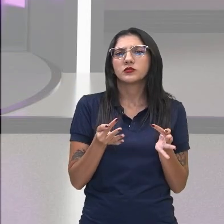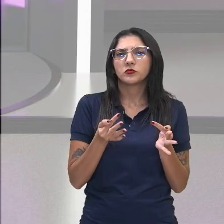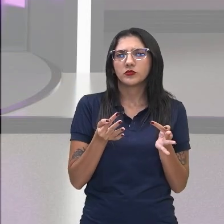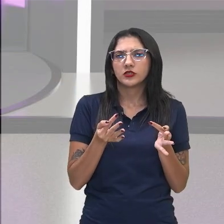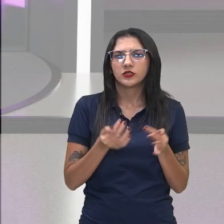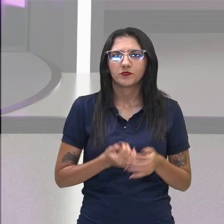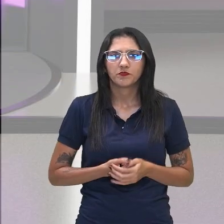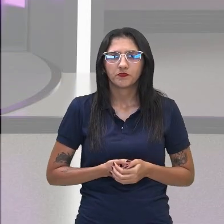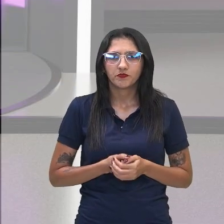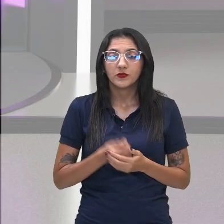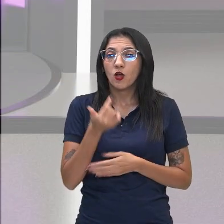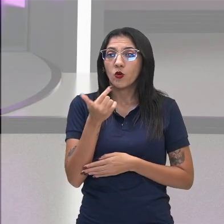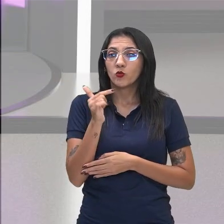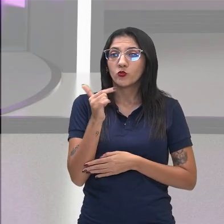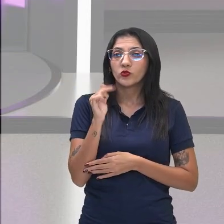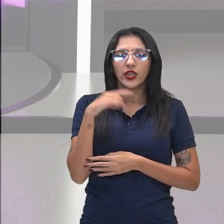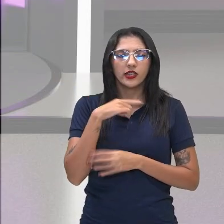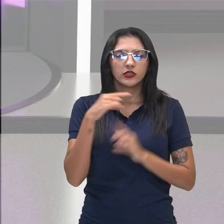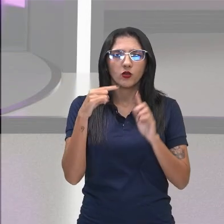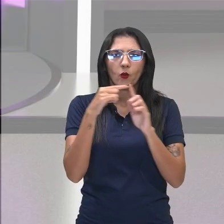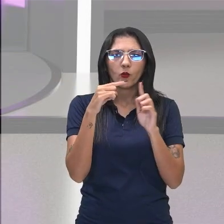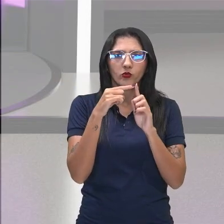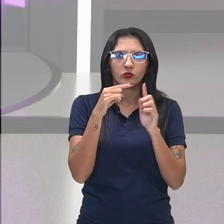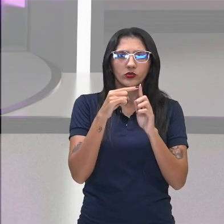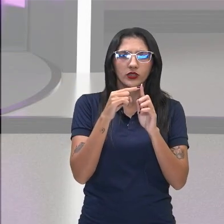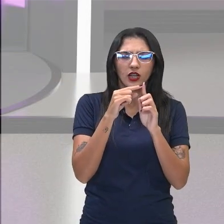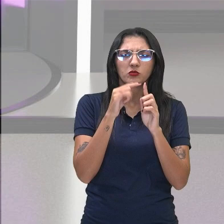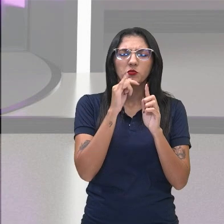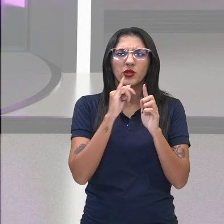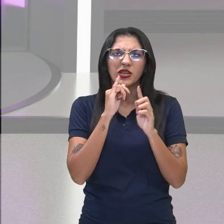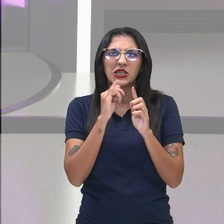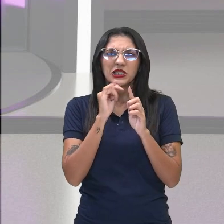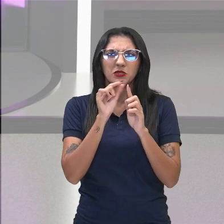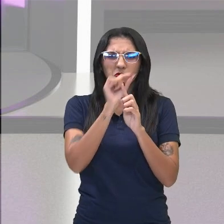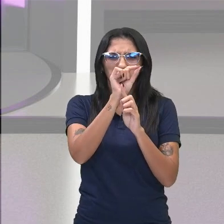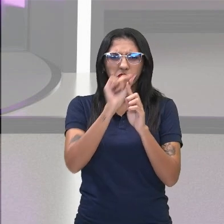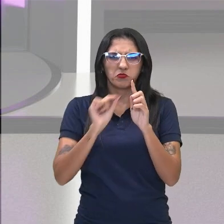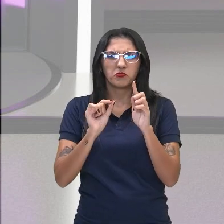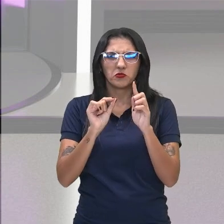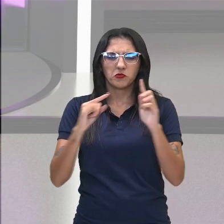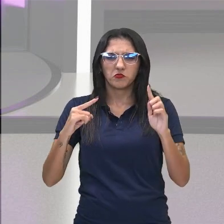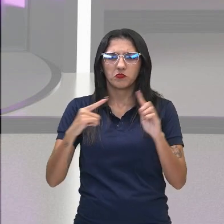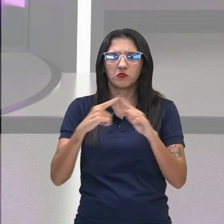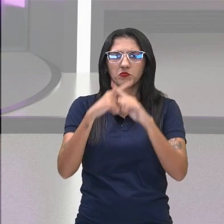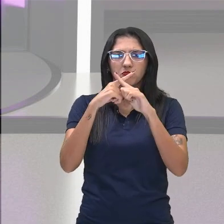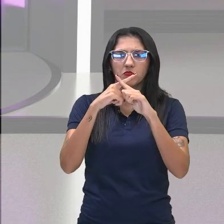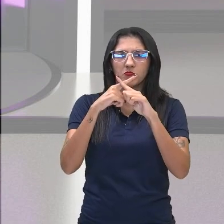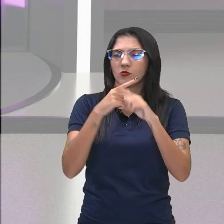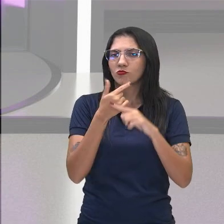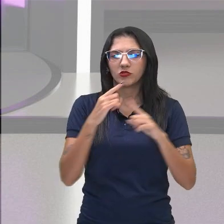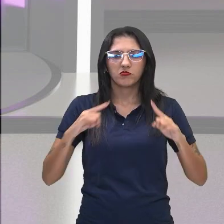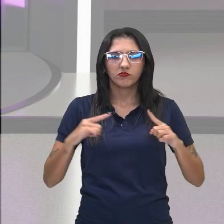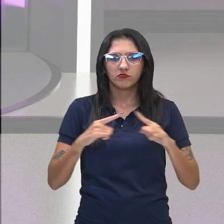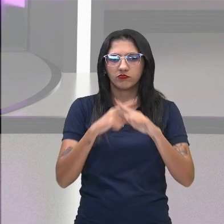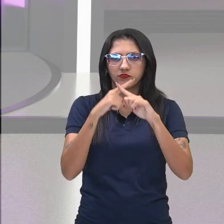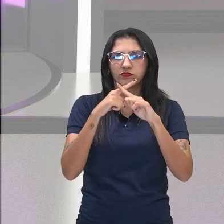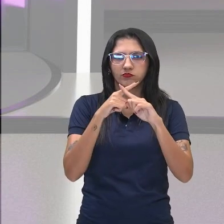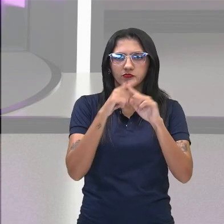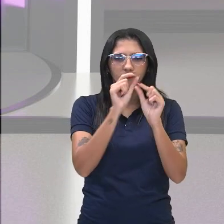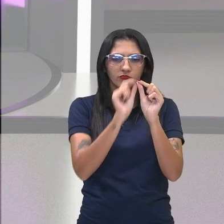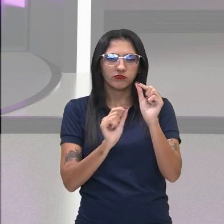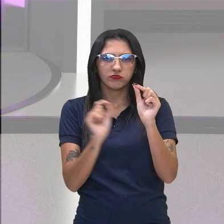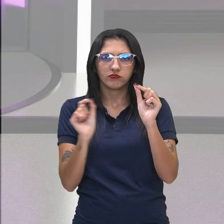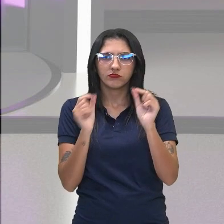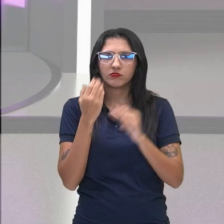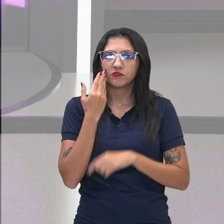há esse encontro, não vai ter uma reta passando por cima da outra, não vai ter um ponto comum entre essas retas. Então, nós temos o caso